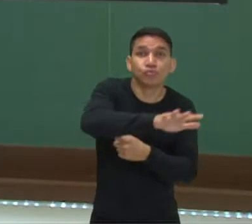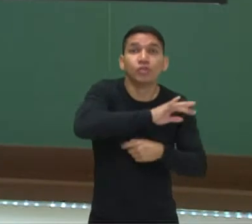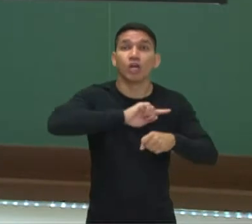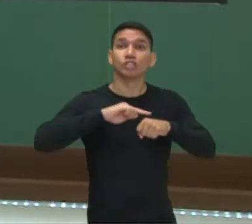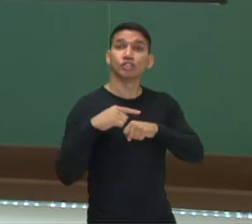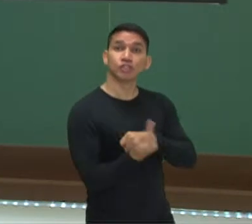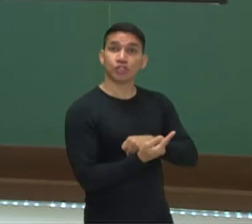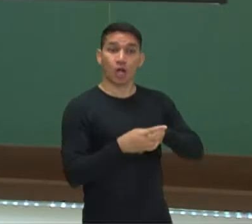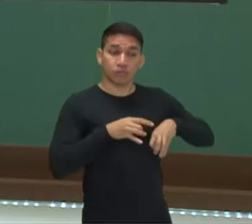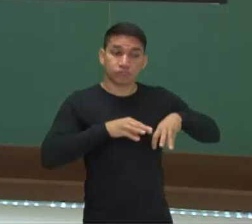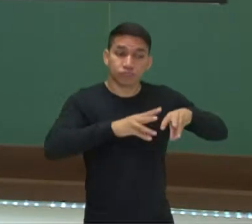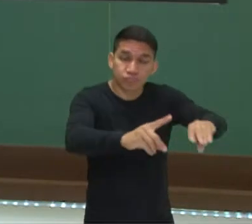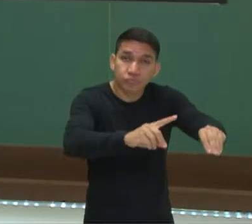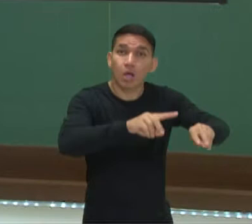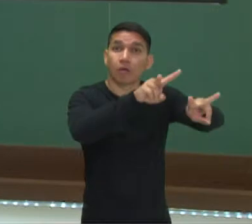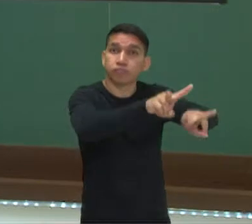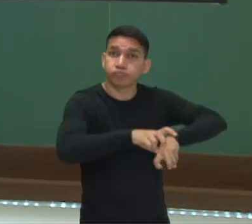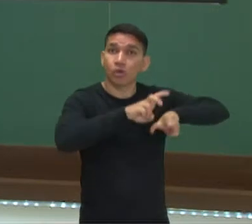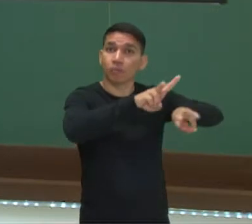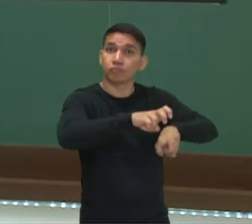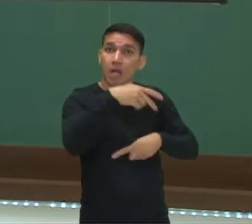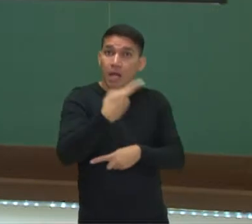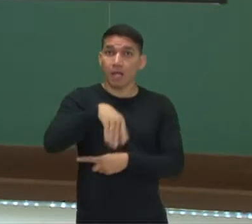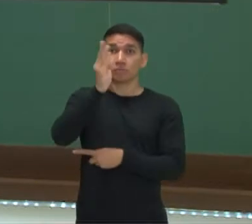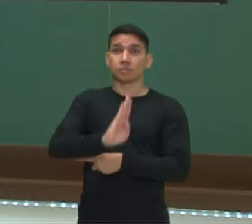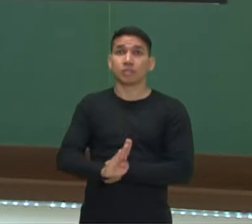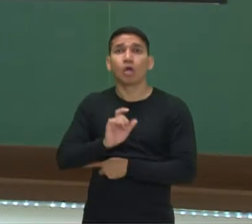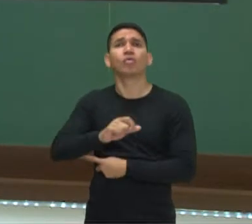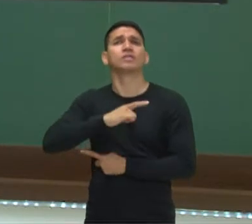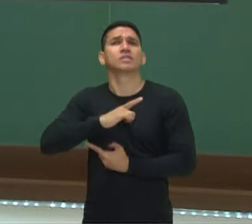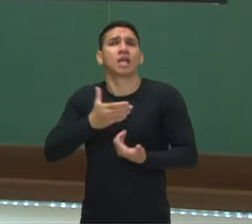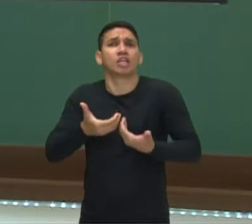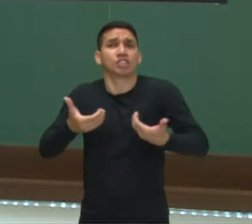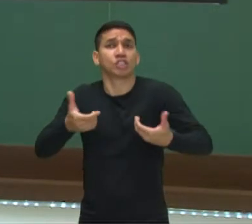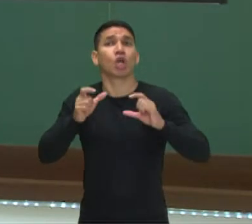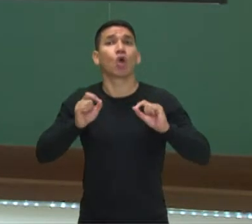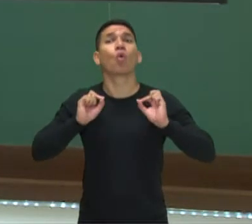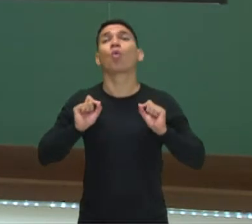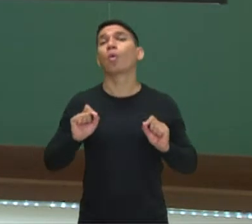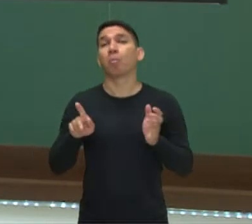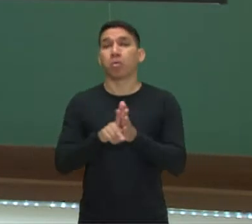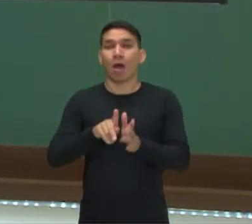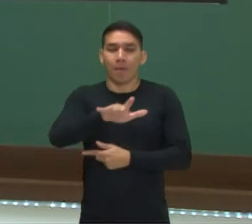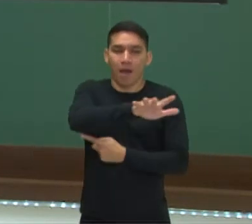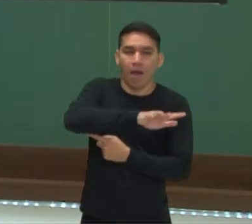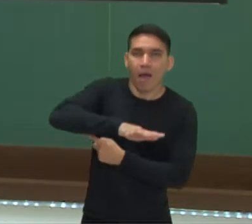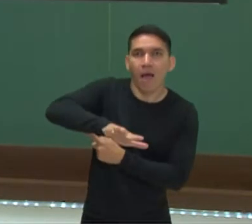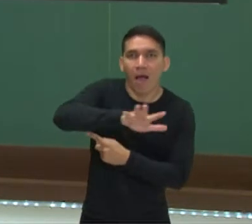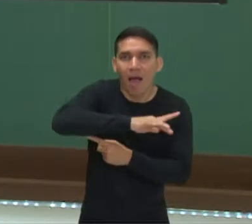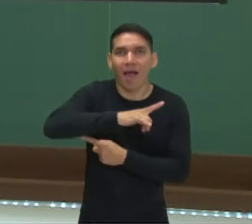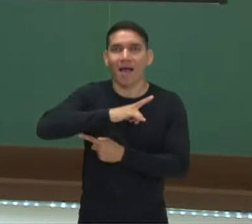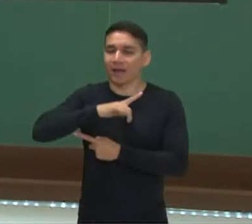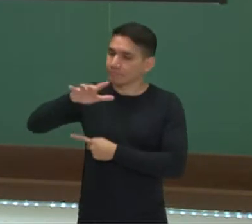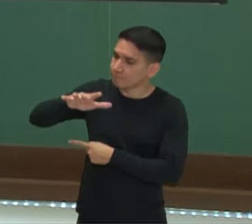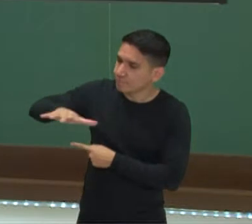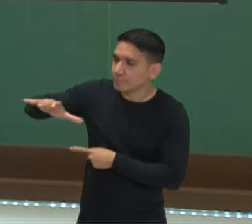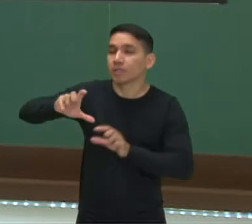geográfico rural. E no Brasil, nós vamos ter uma divisão de áreas de